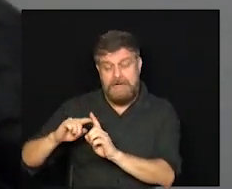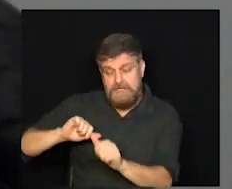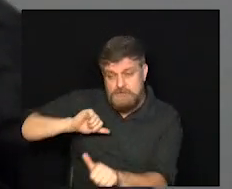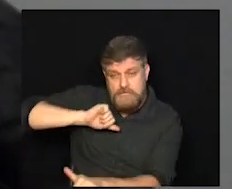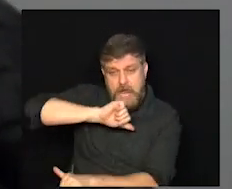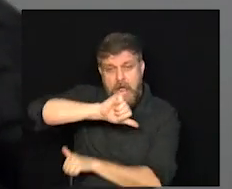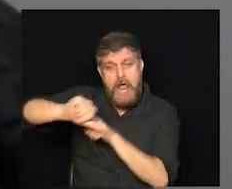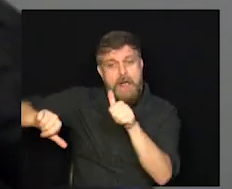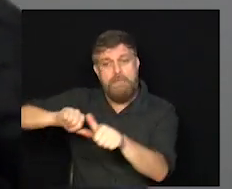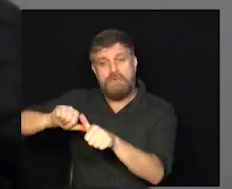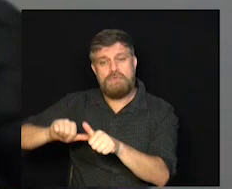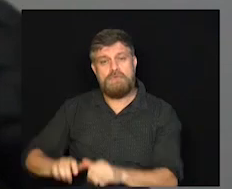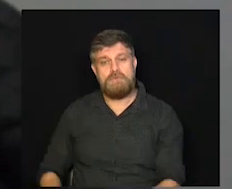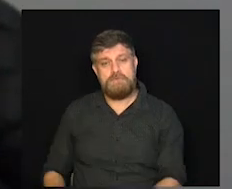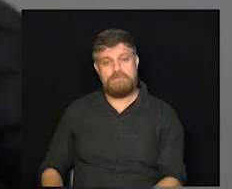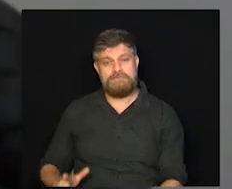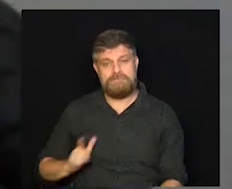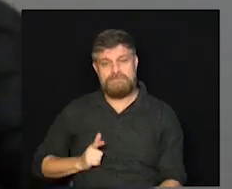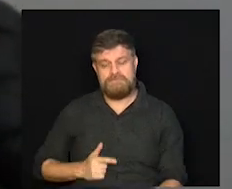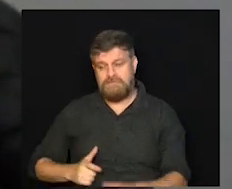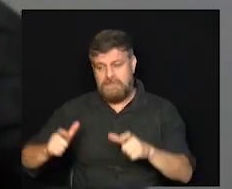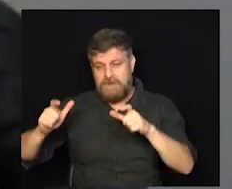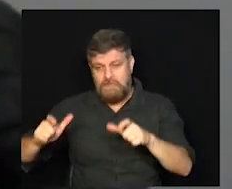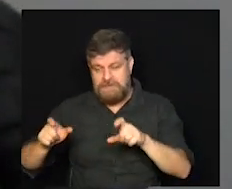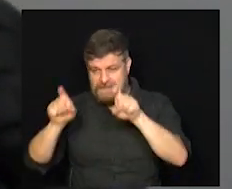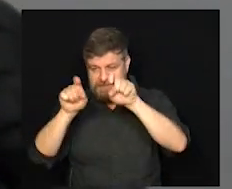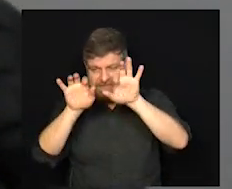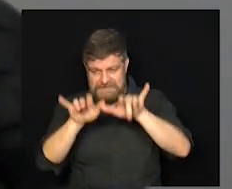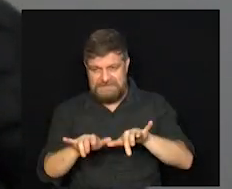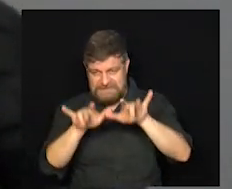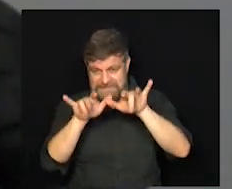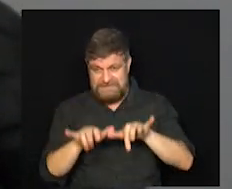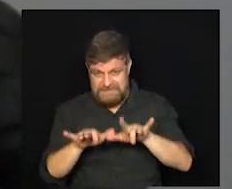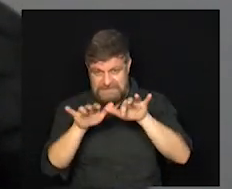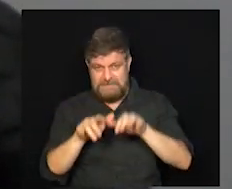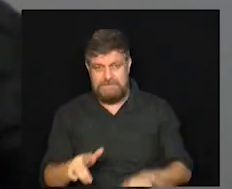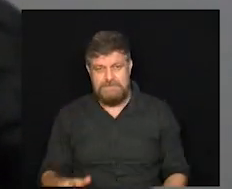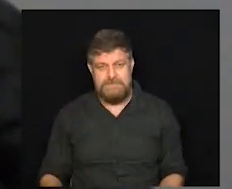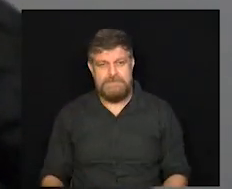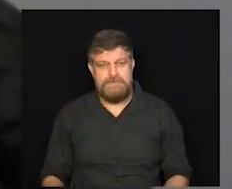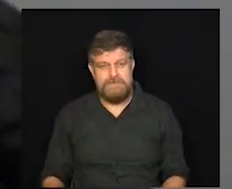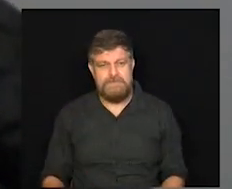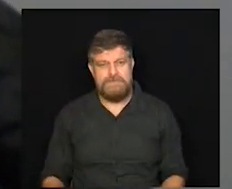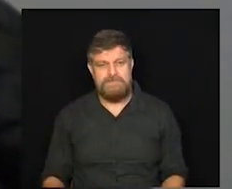uma lan house, onde a gente atendeu